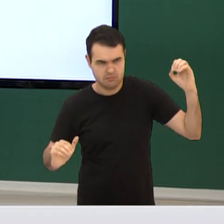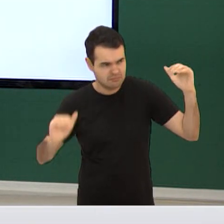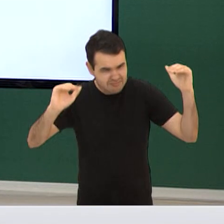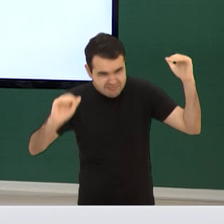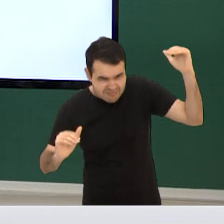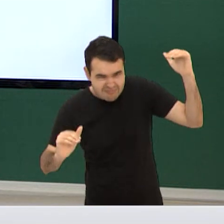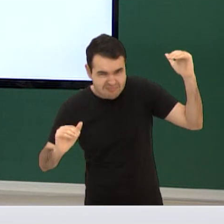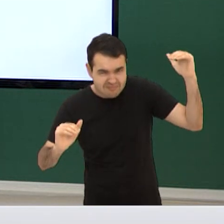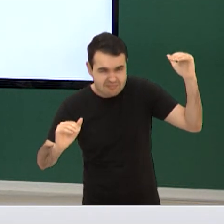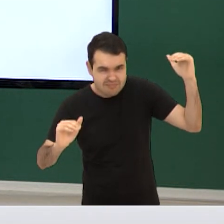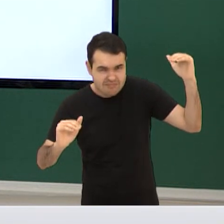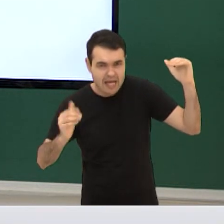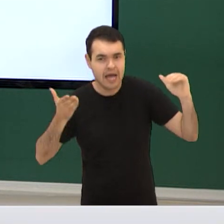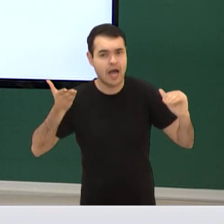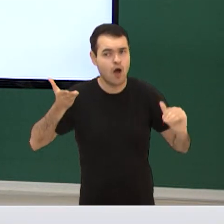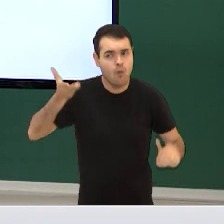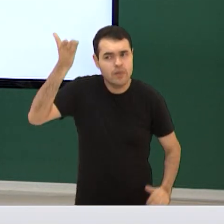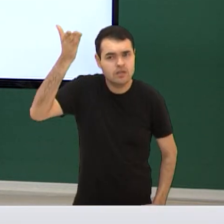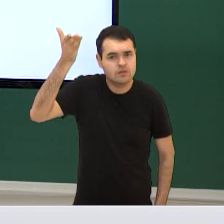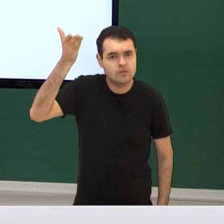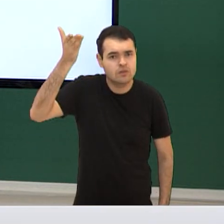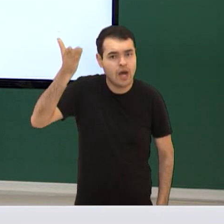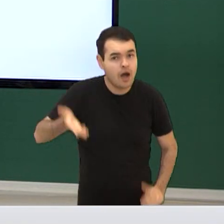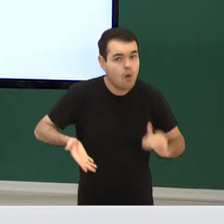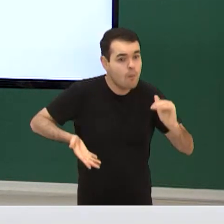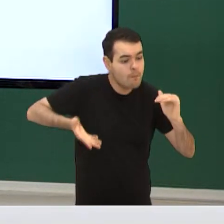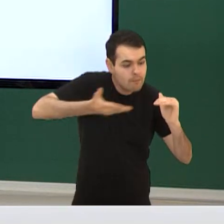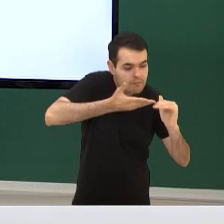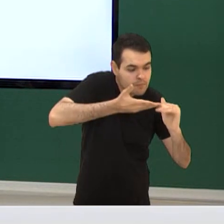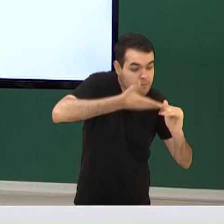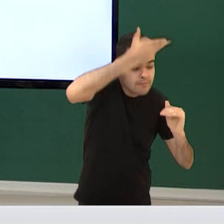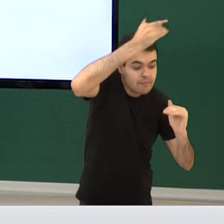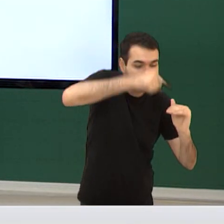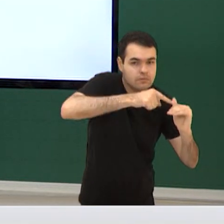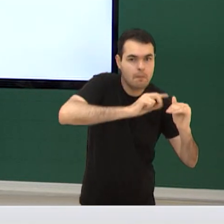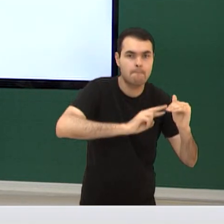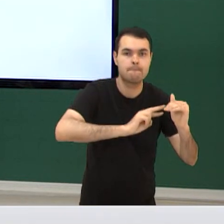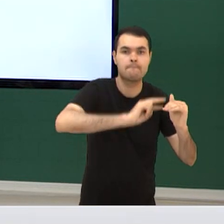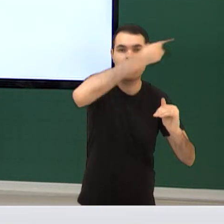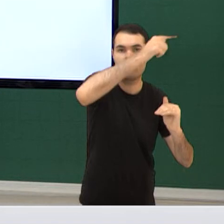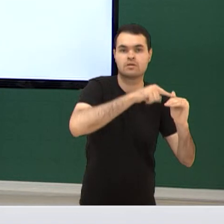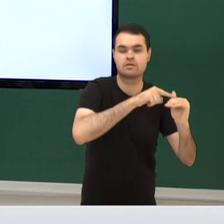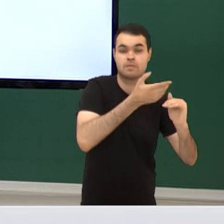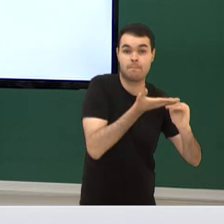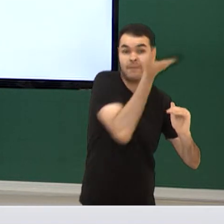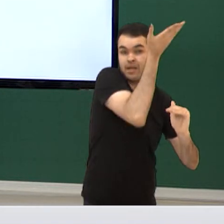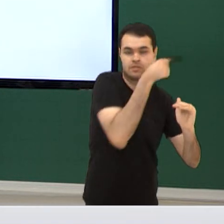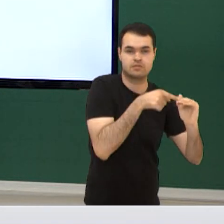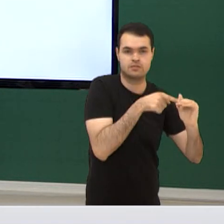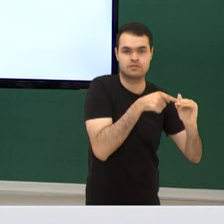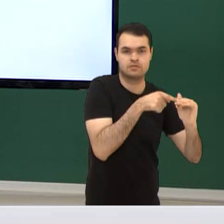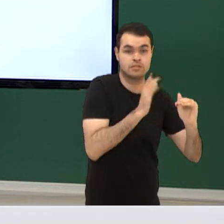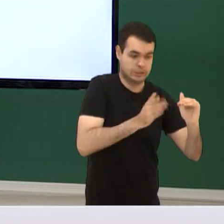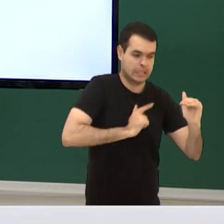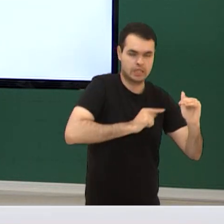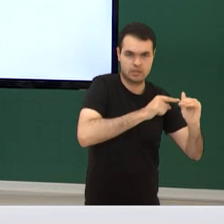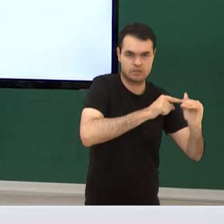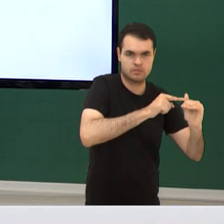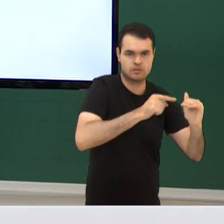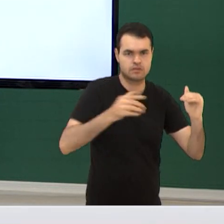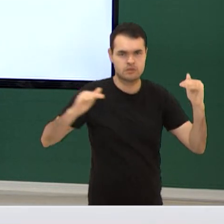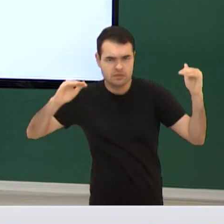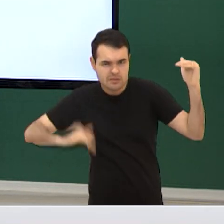altera dependendo do valor que você está considerando. Então, vamos lá. O aumento de 40%. Eu tenho meu valor